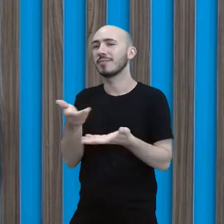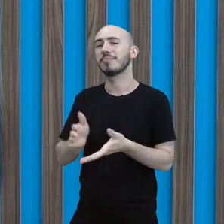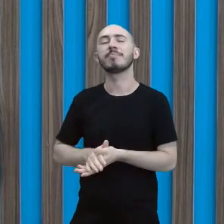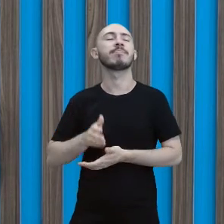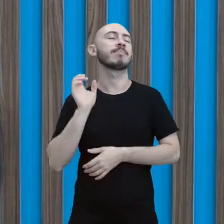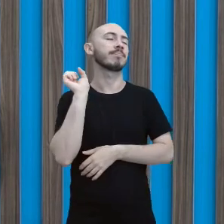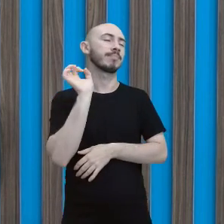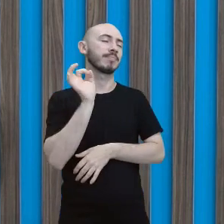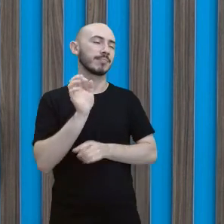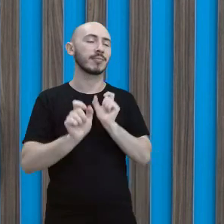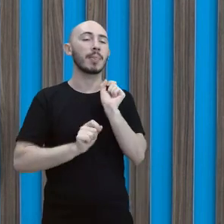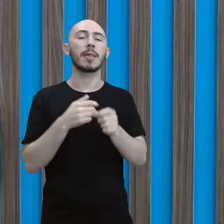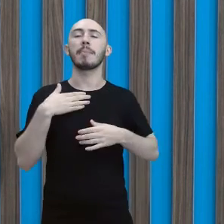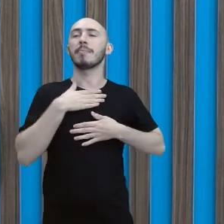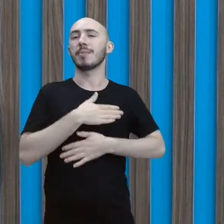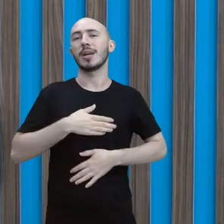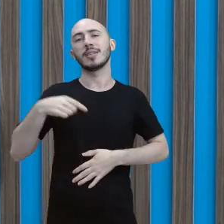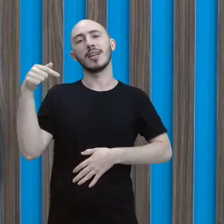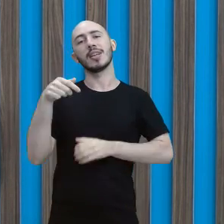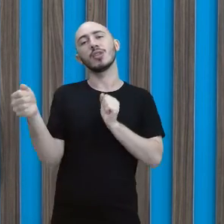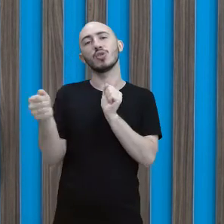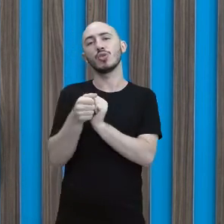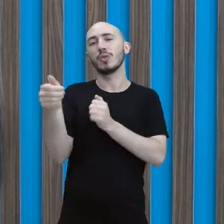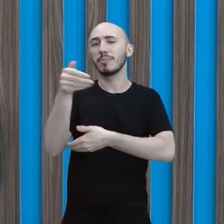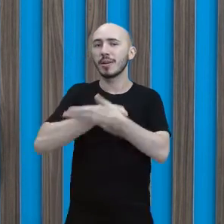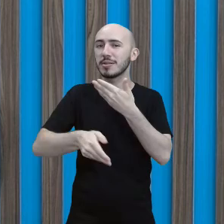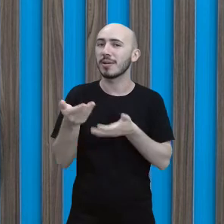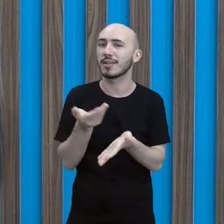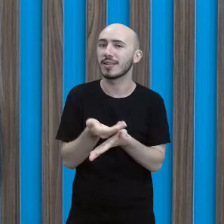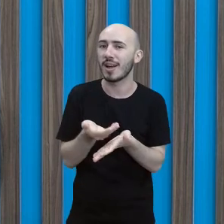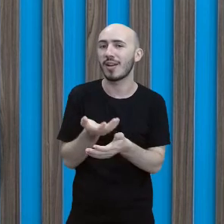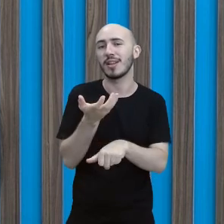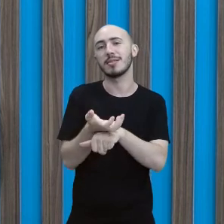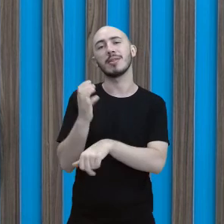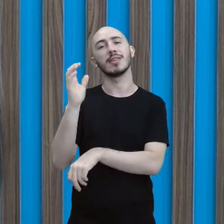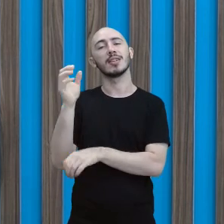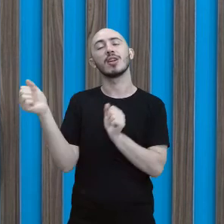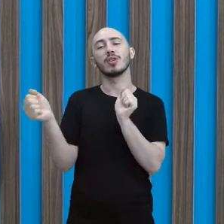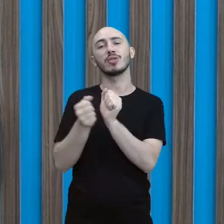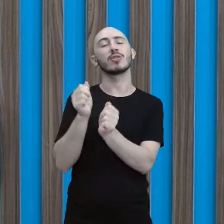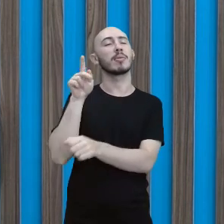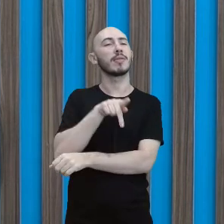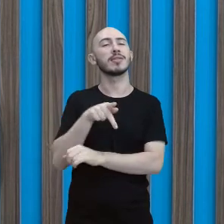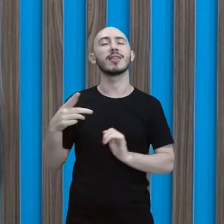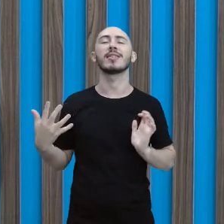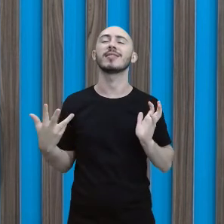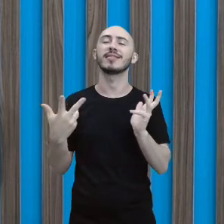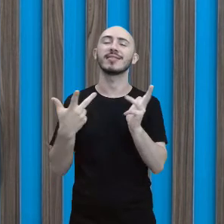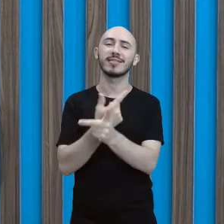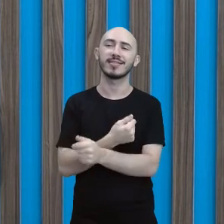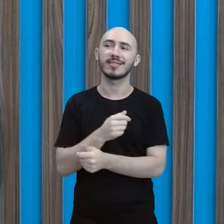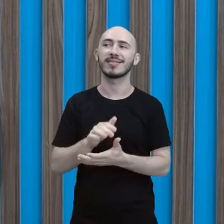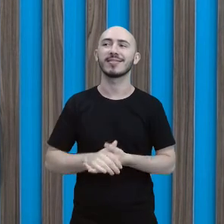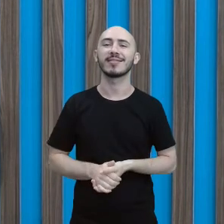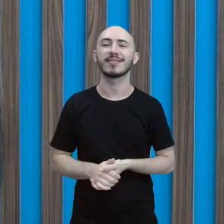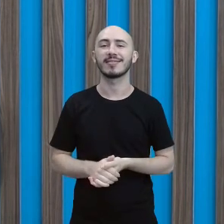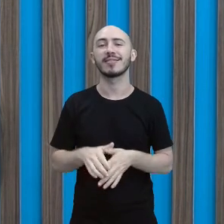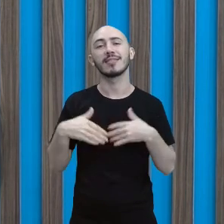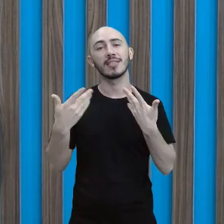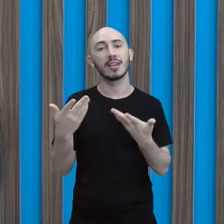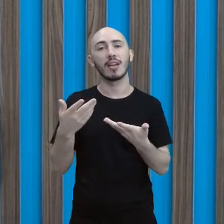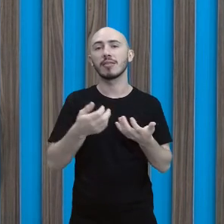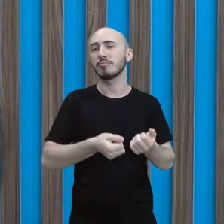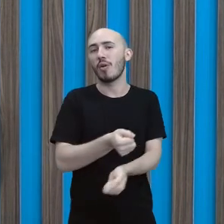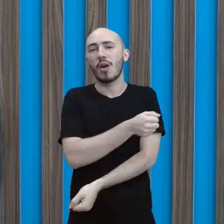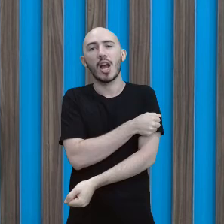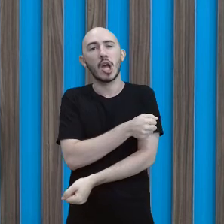um prazer, uma satisfação estar aqui participando dessa aula de ciências com essa professora maravilhosa. O pessoal hoje